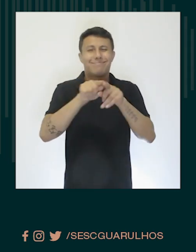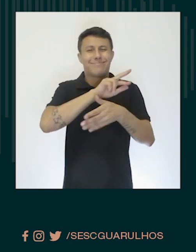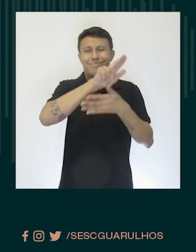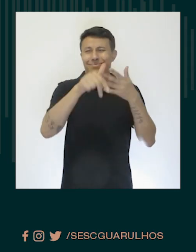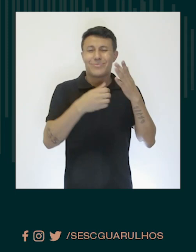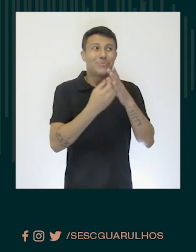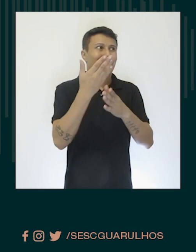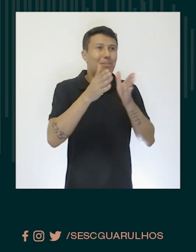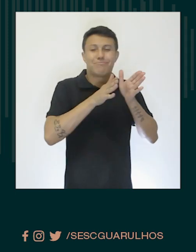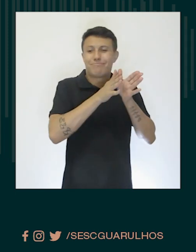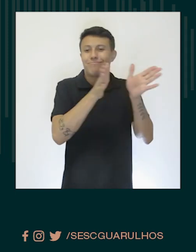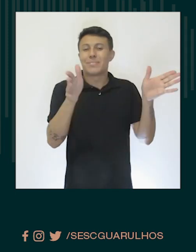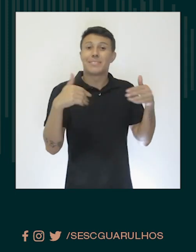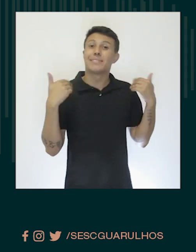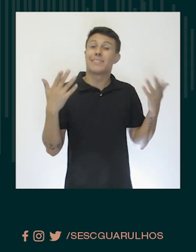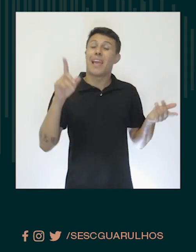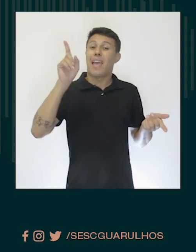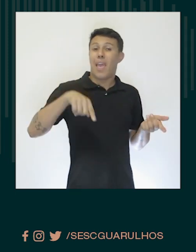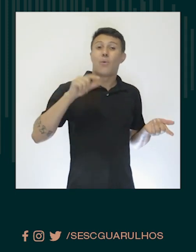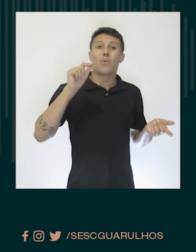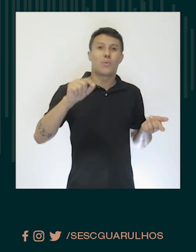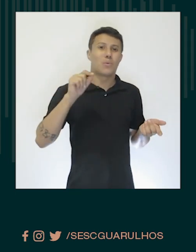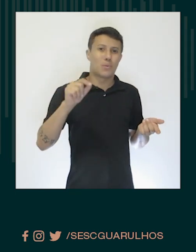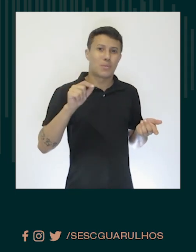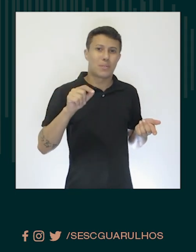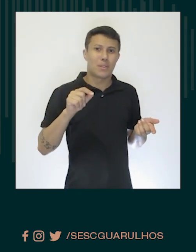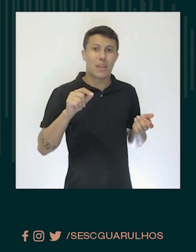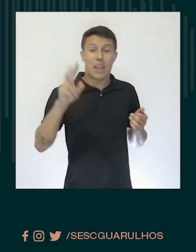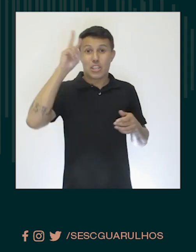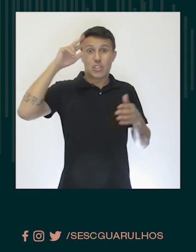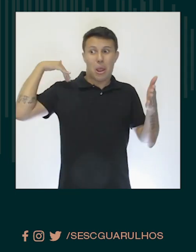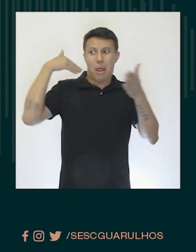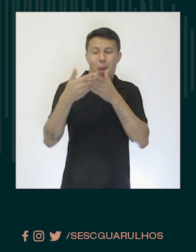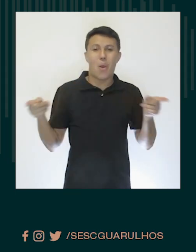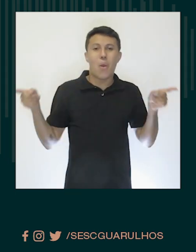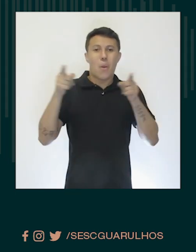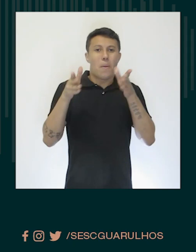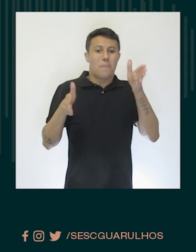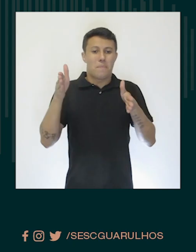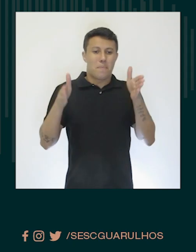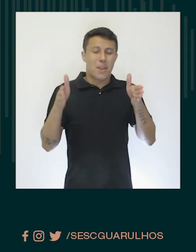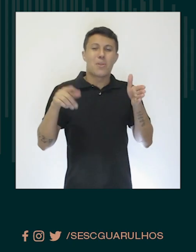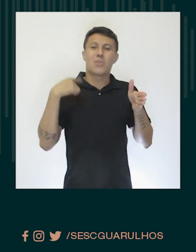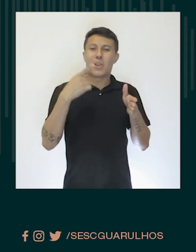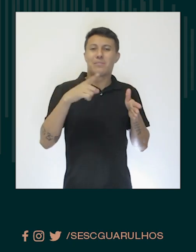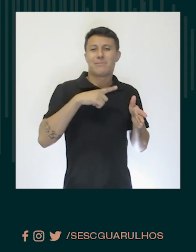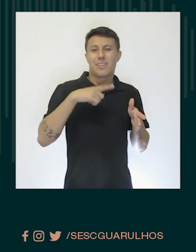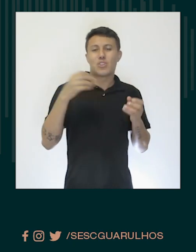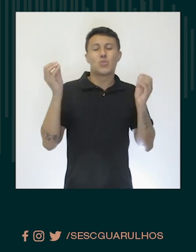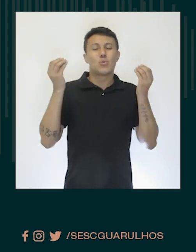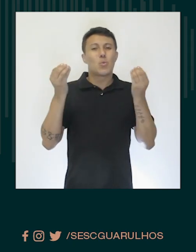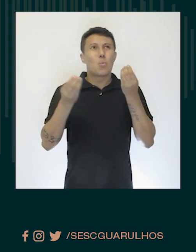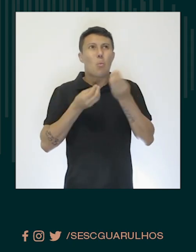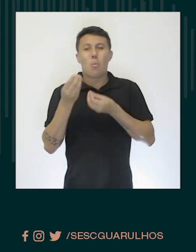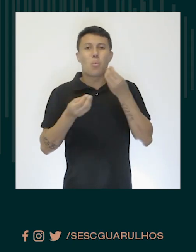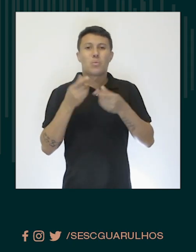dia, Lumière. Então, essa é uma curta história aí do período de tempo que a gente tem